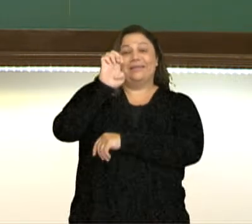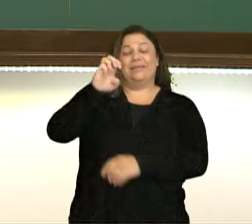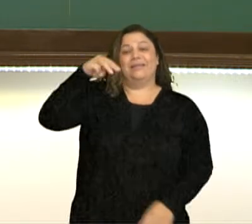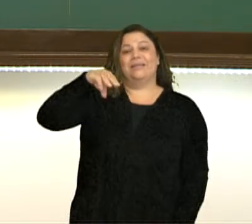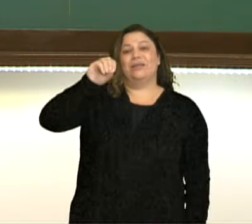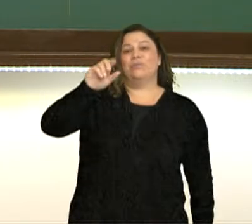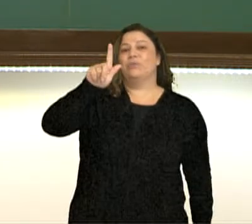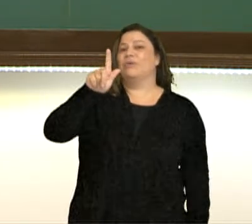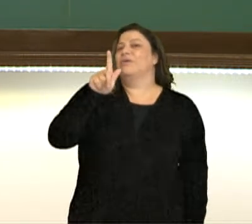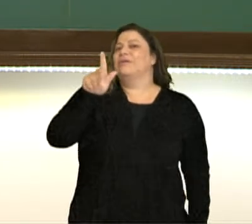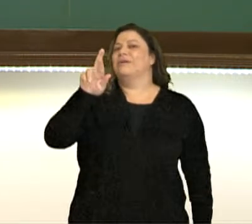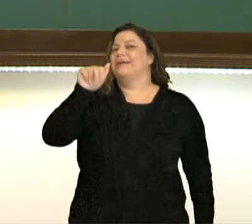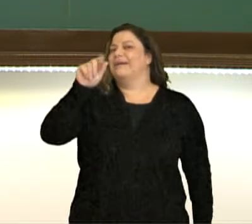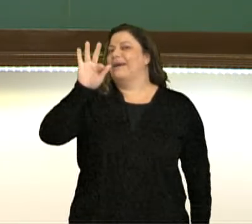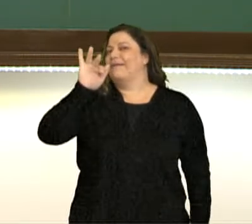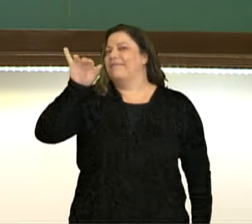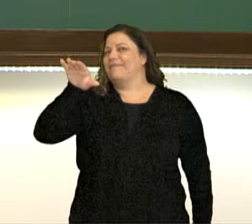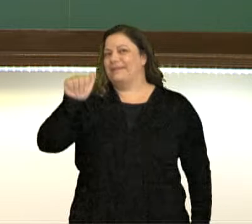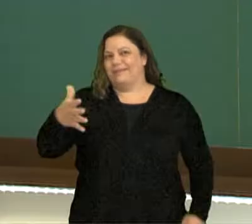vem comigo, me acompanha.